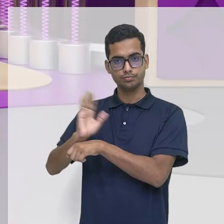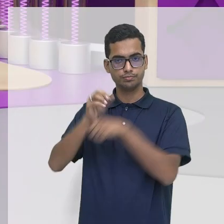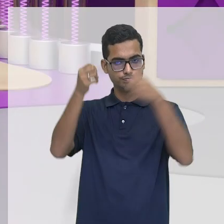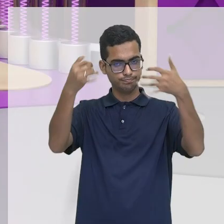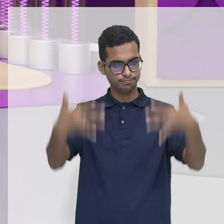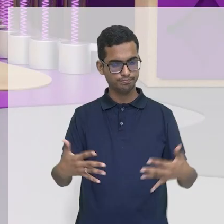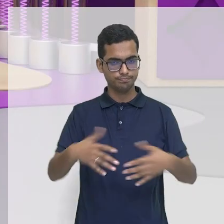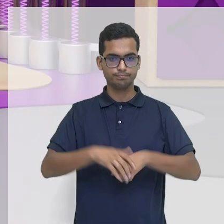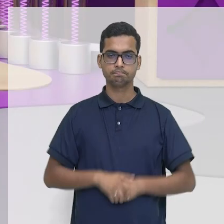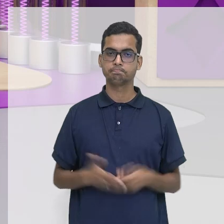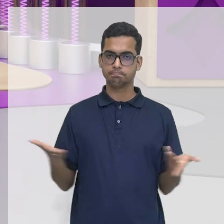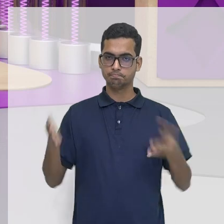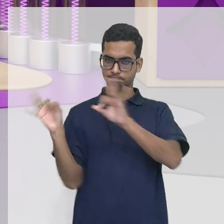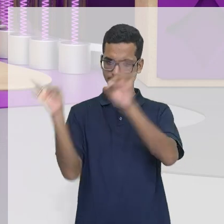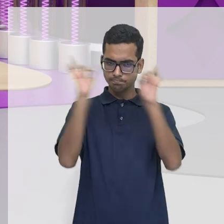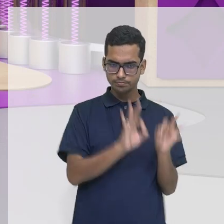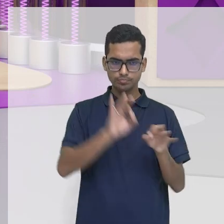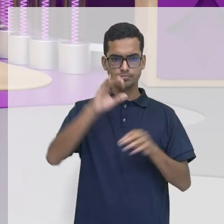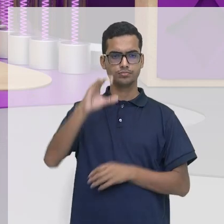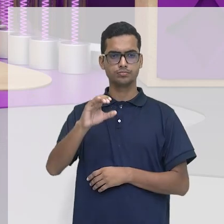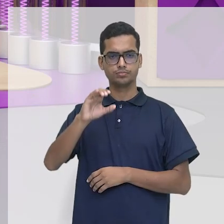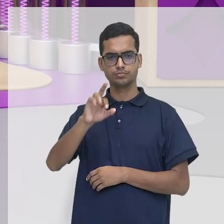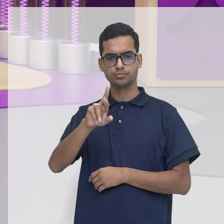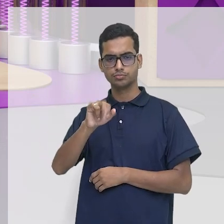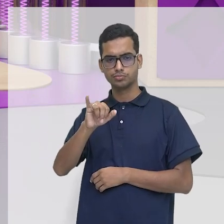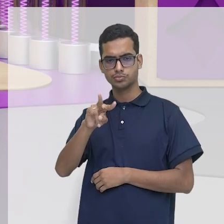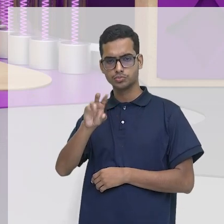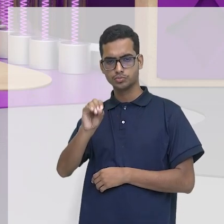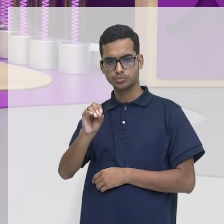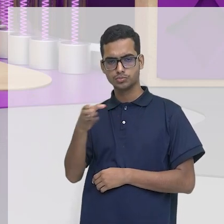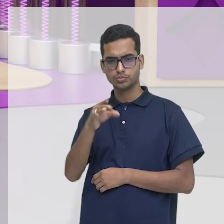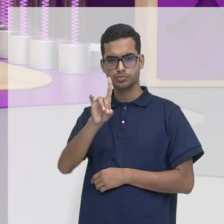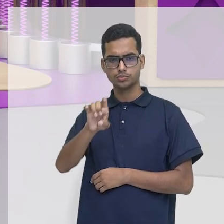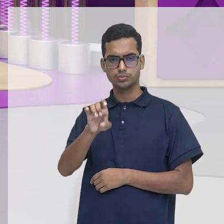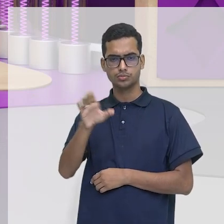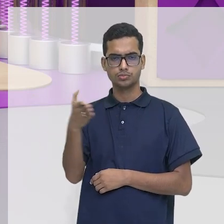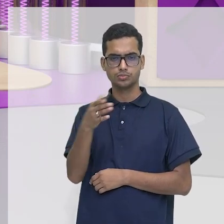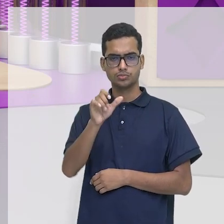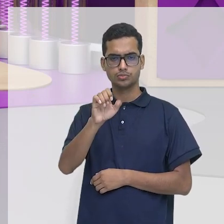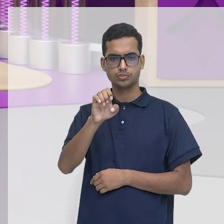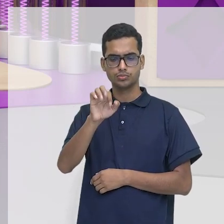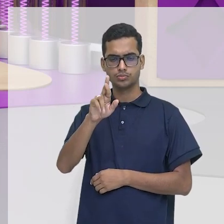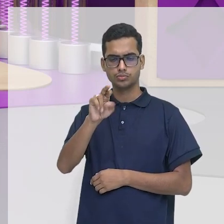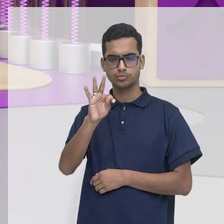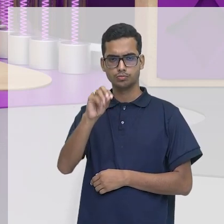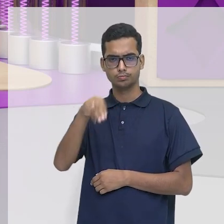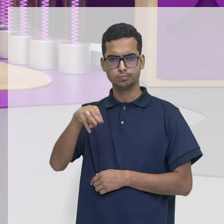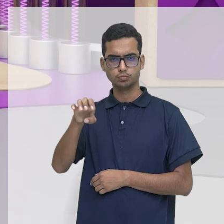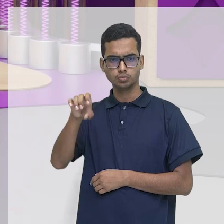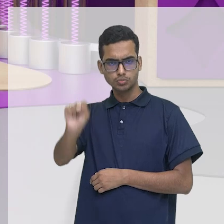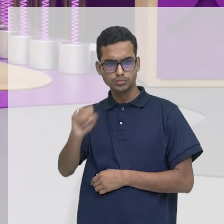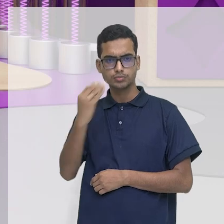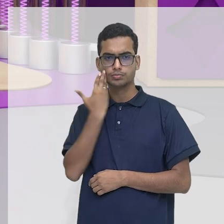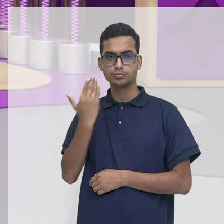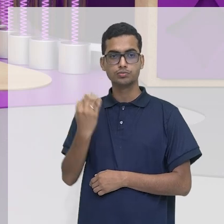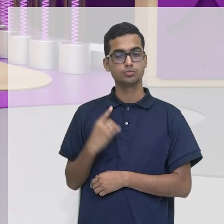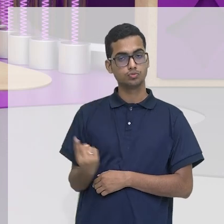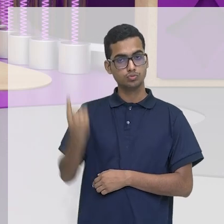Então acompanhe aqui comigo o crivo de Eratóstenes. Temos aqui uma tabela de 1 até 100.